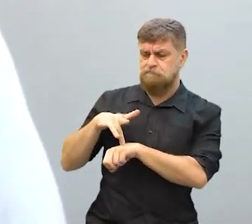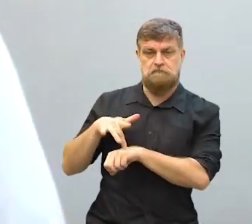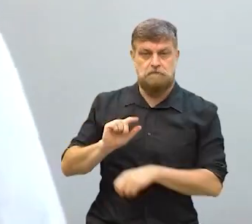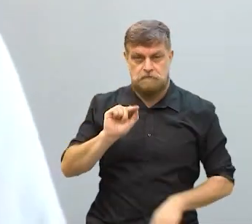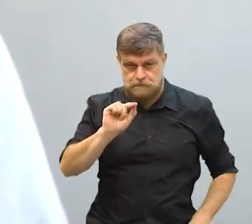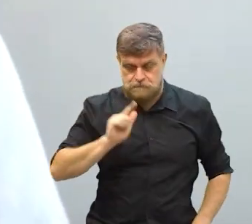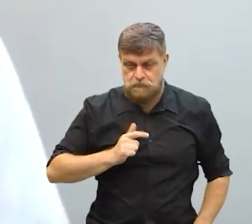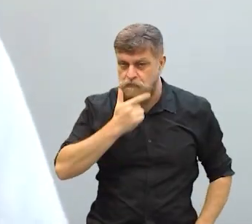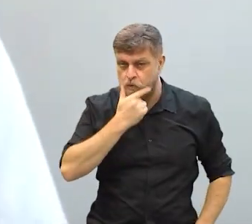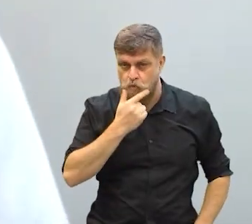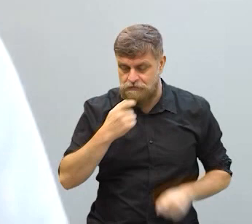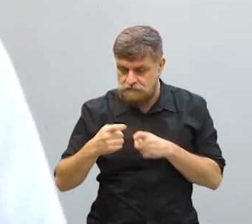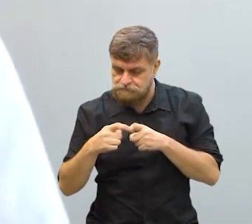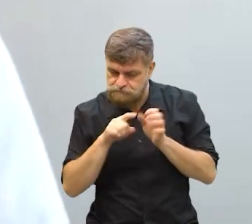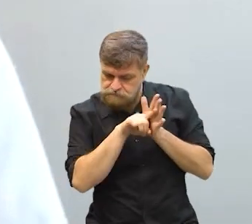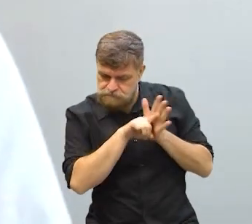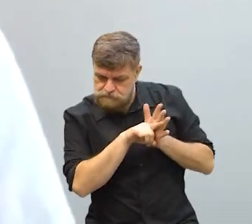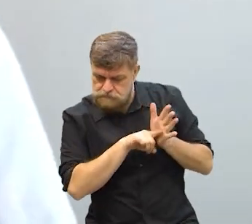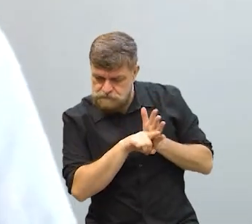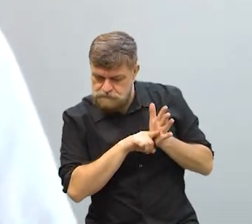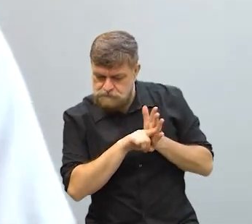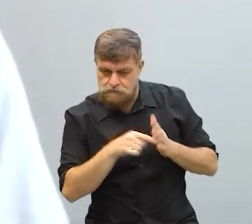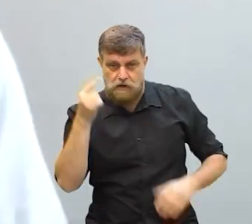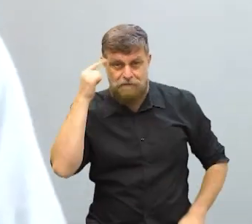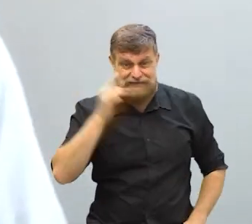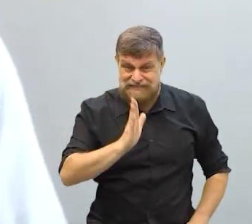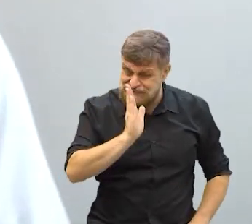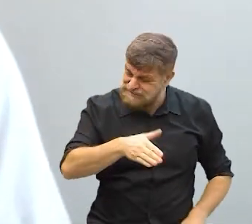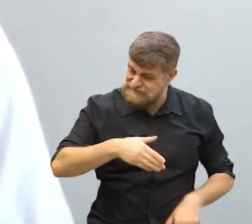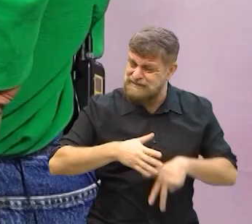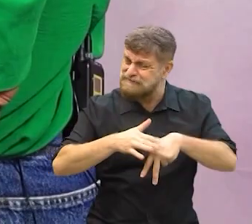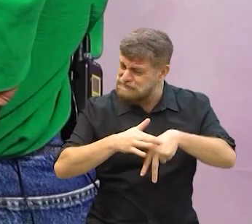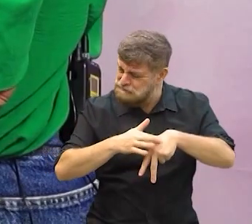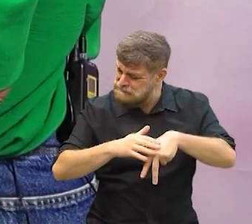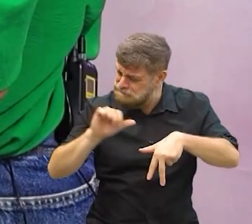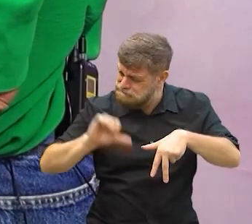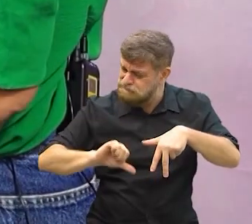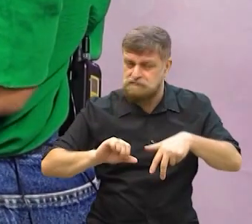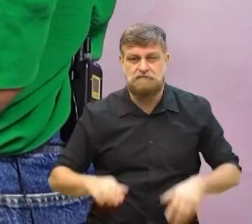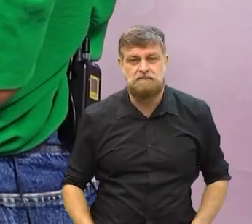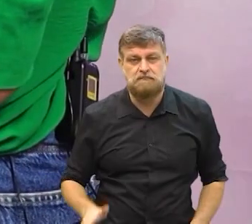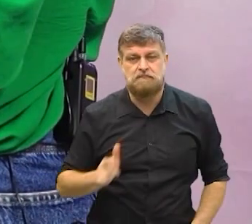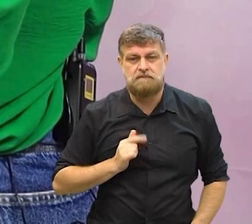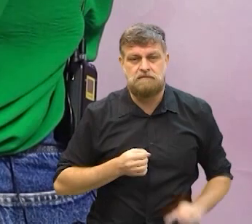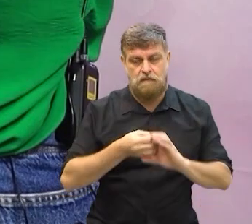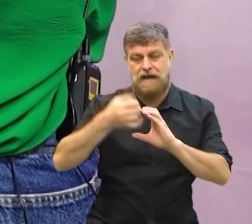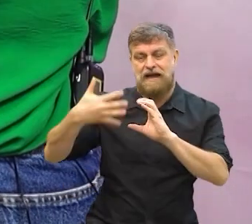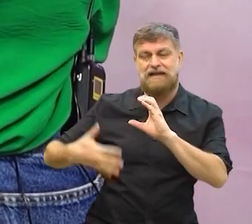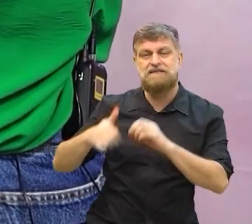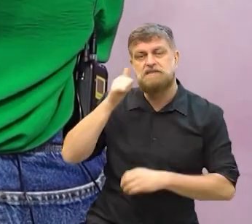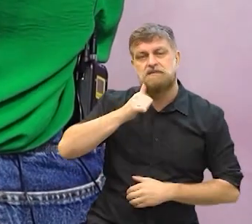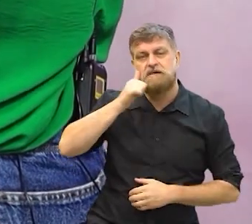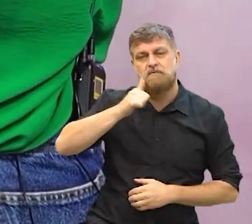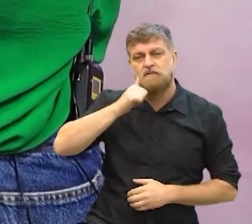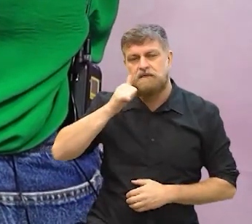isso invariavelmente para o oncologista nos faz pensar numa doença mais avançada já. E doutor, normalmente tem uma característica